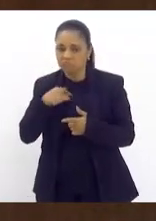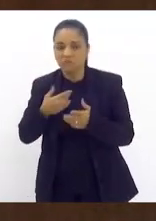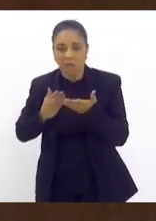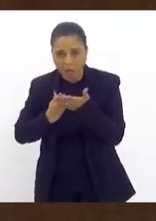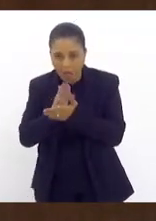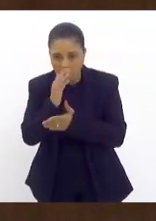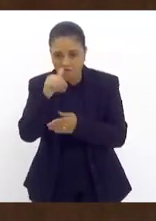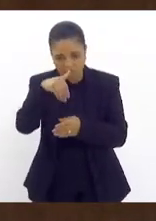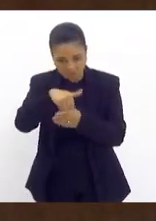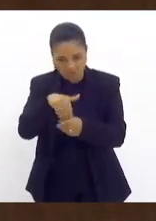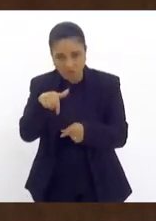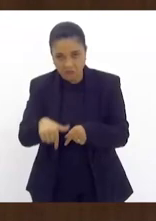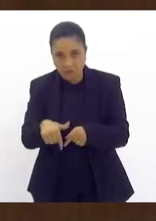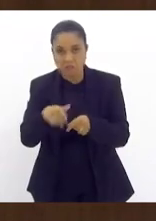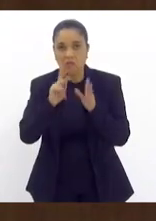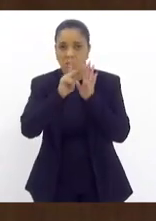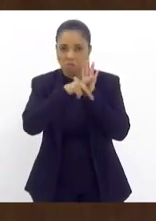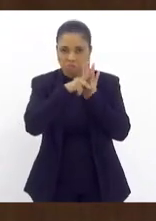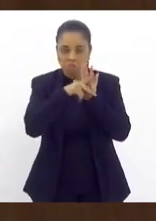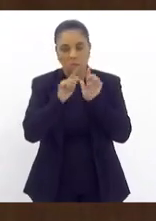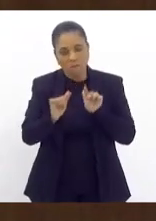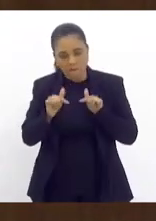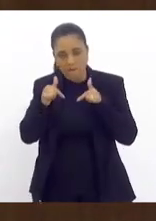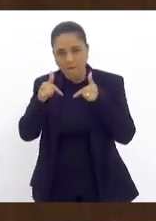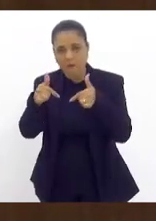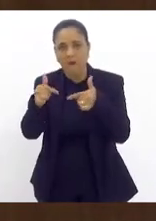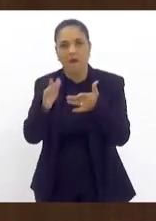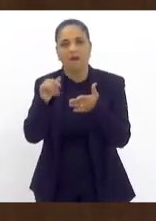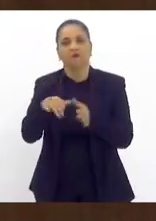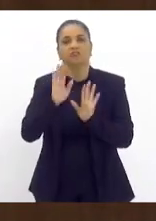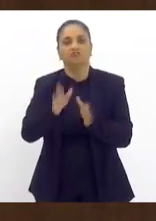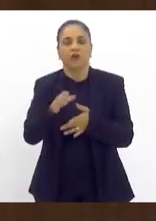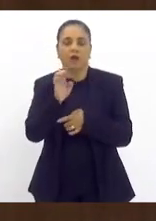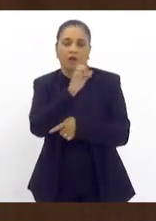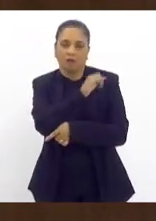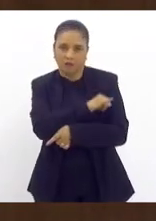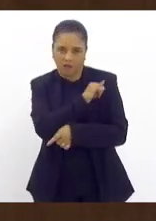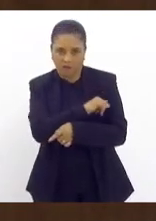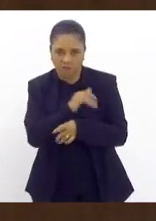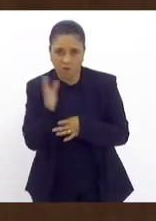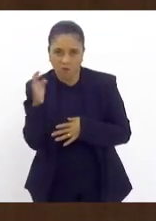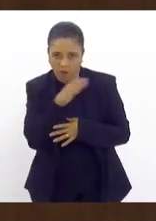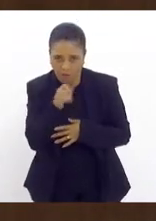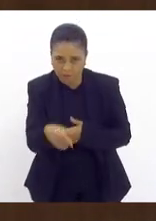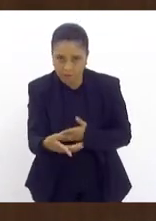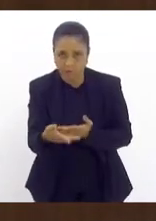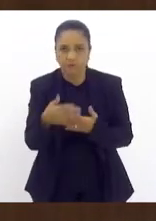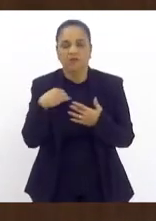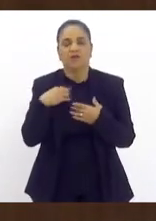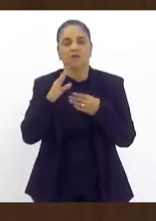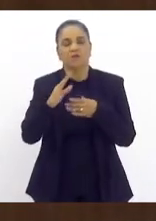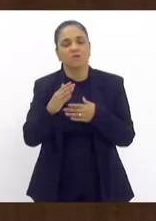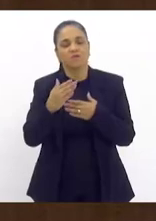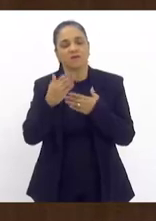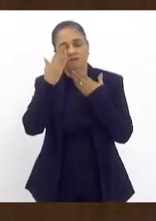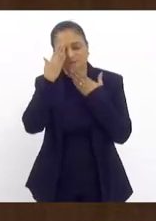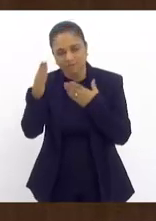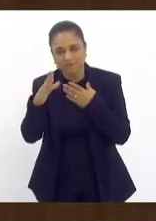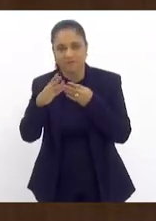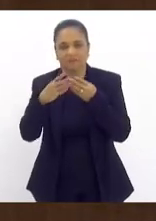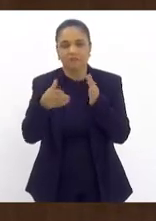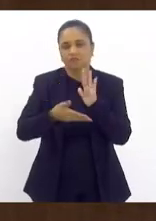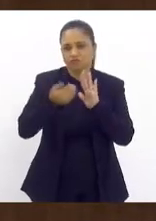prática. Então, eu queria agradecer a todos que tiraram as emendas, agradecer meu líder, deputado